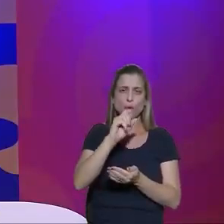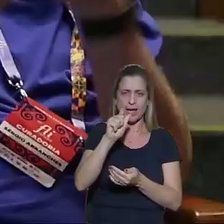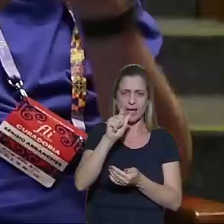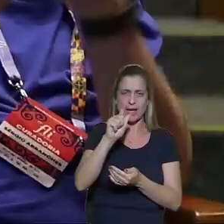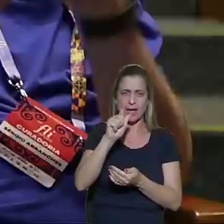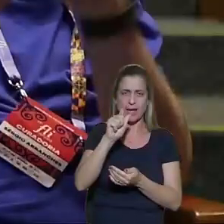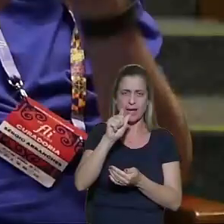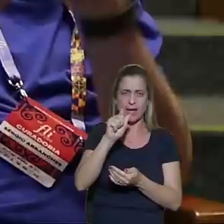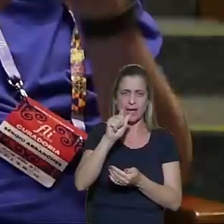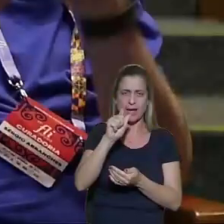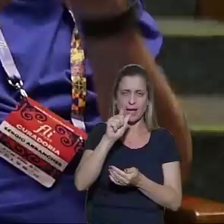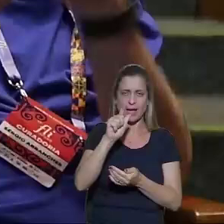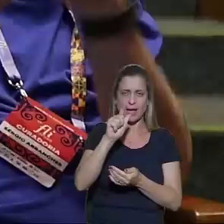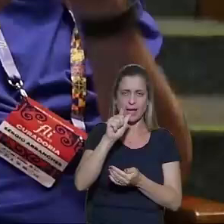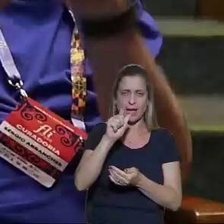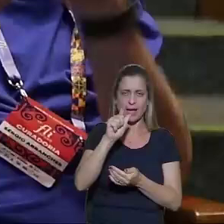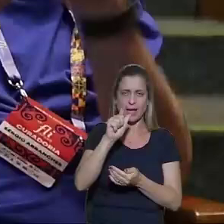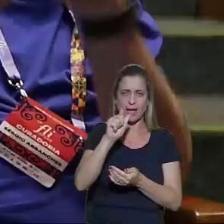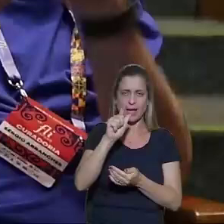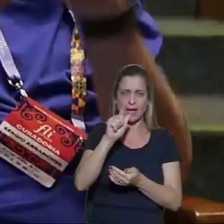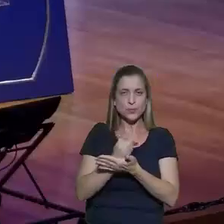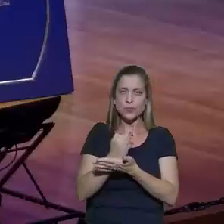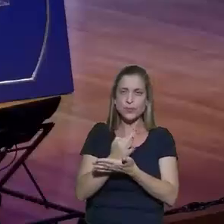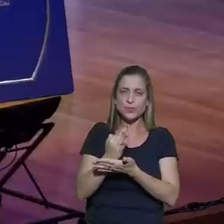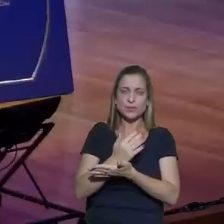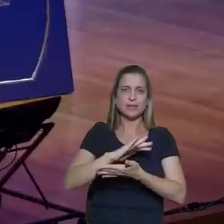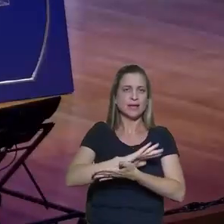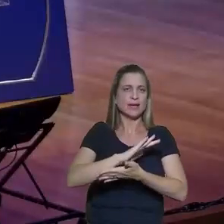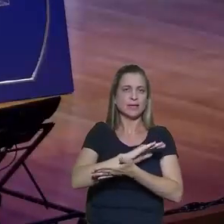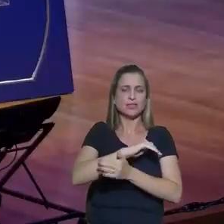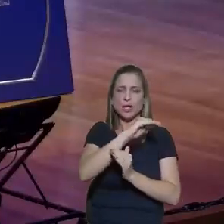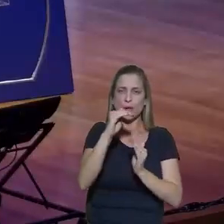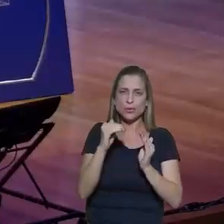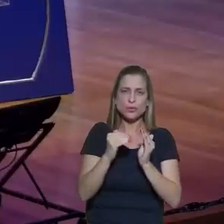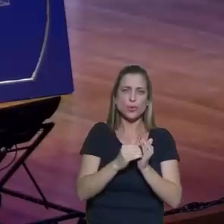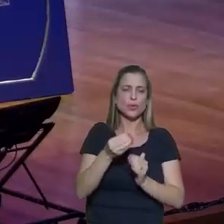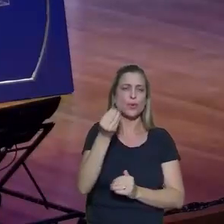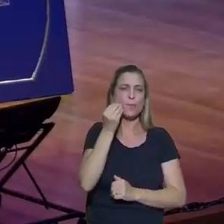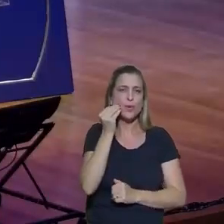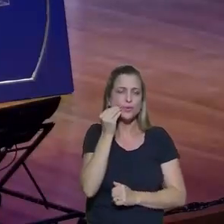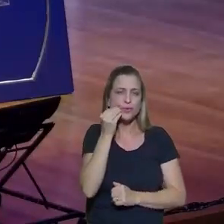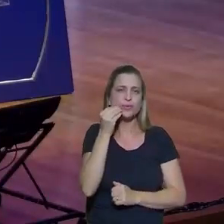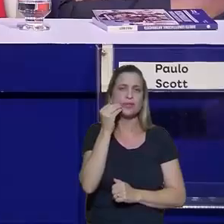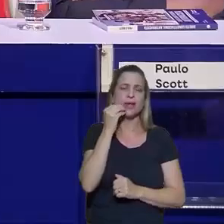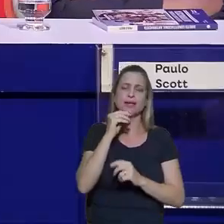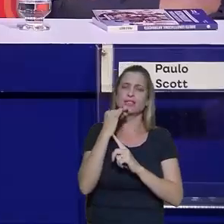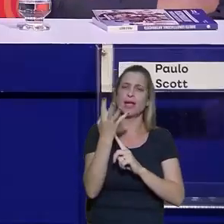Obrigado. Maravilhoso. Tinha mais umas linhas, mas fiquemos... Essas oportunidades de tanta arte, tanto